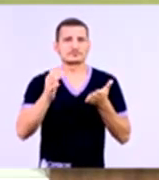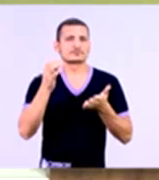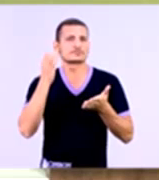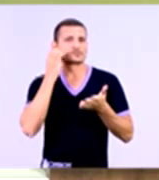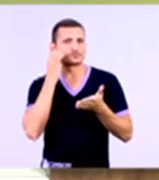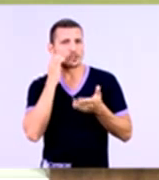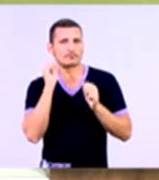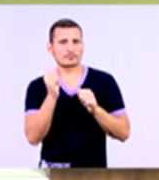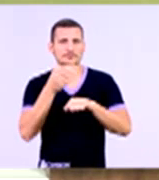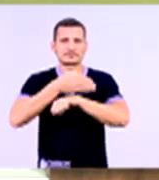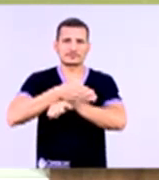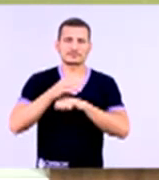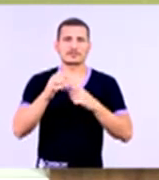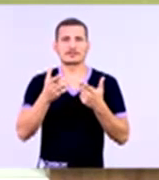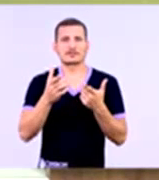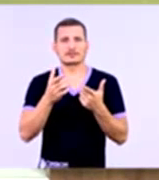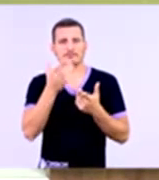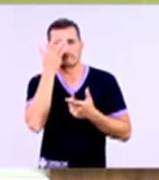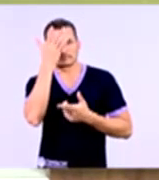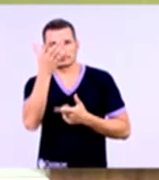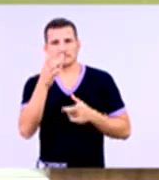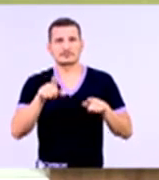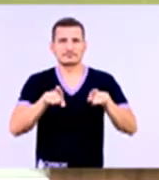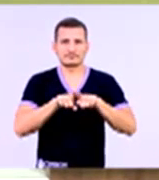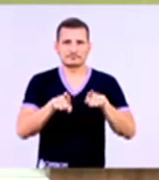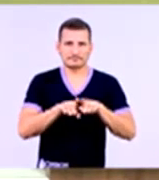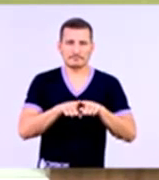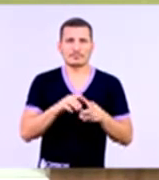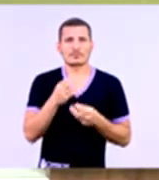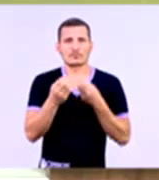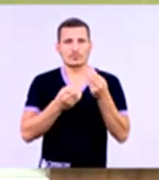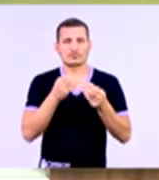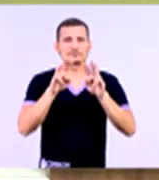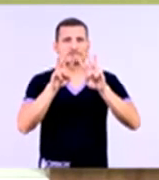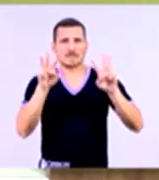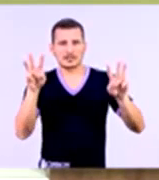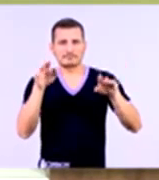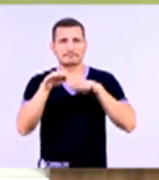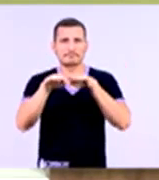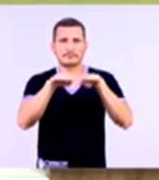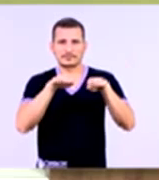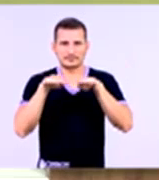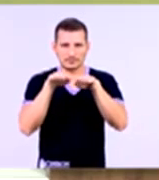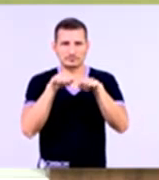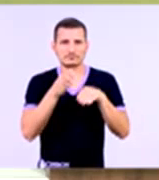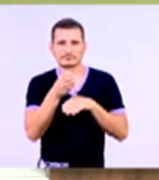forma facilitada, né? Bem como deixar o site num padrão, né,